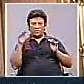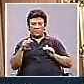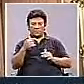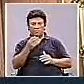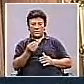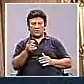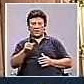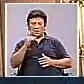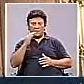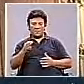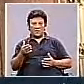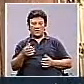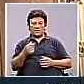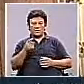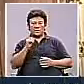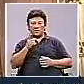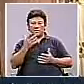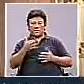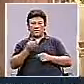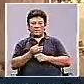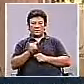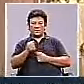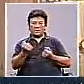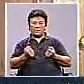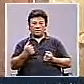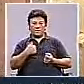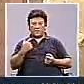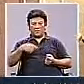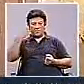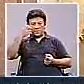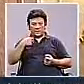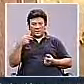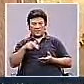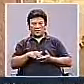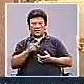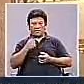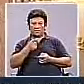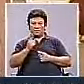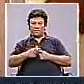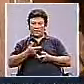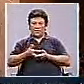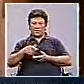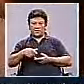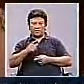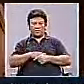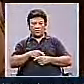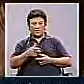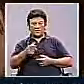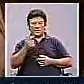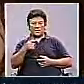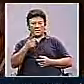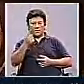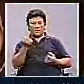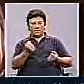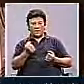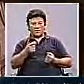é normal e portanto é uma grande festa do automóvel e é um prazer estar cá a partilhar estes momentos. Aqui atrás temos um dos